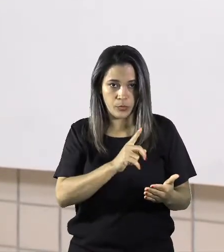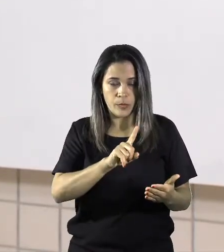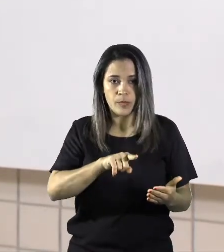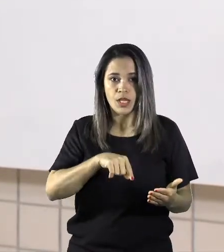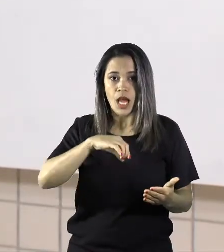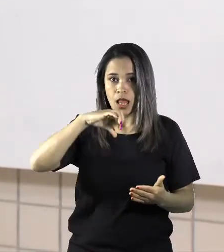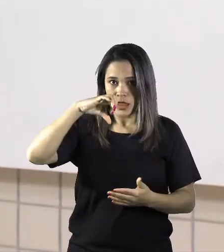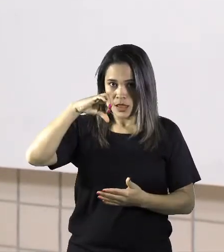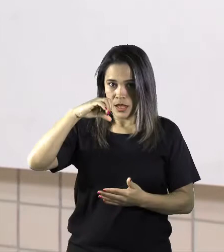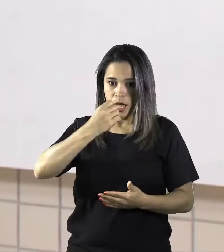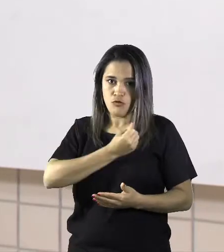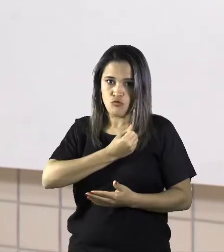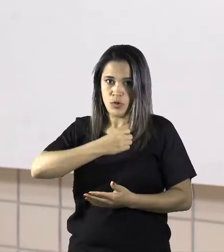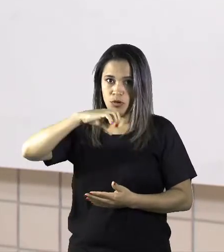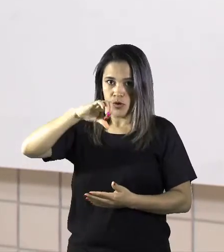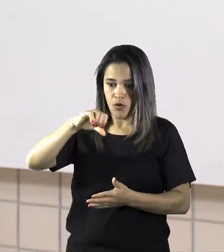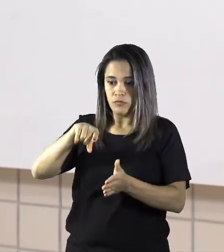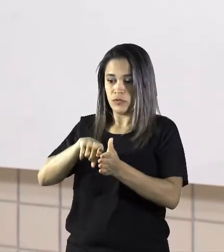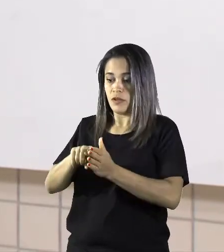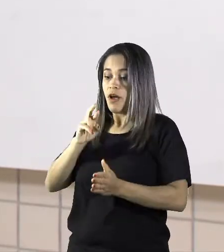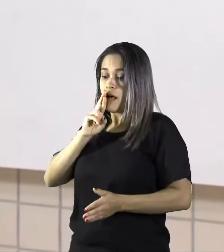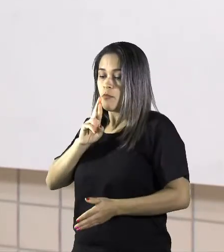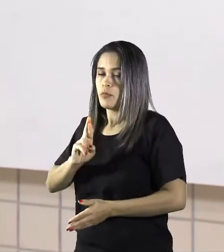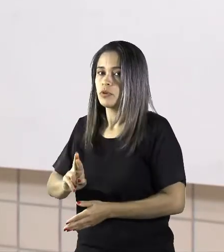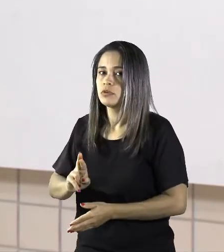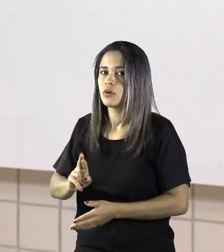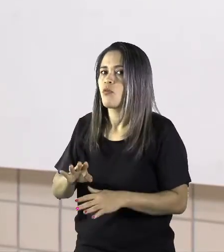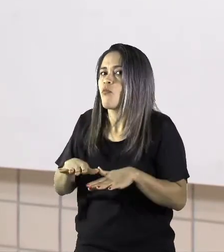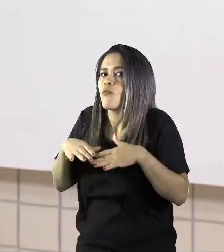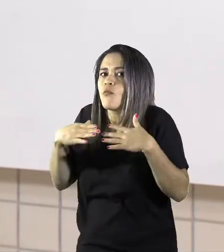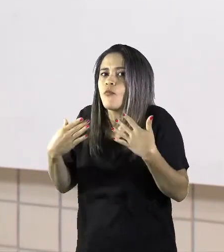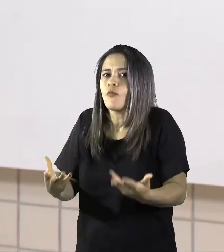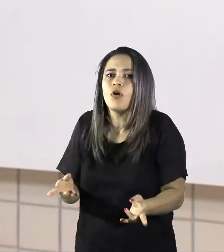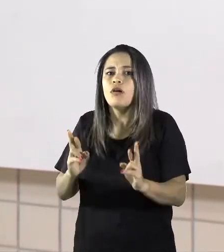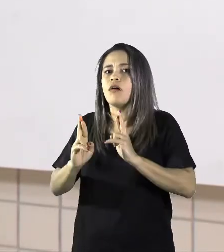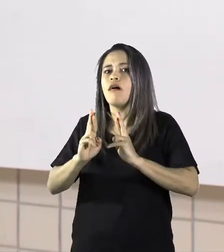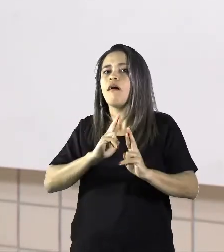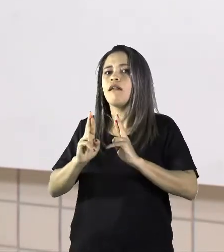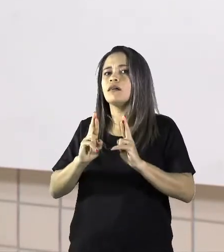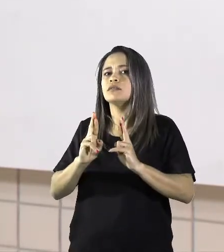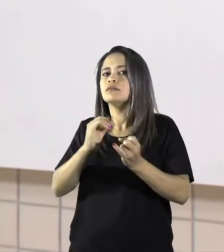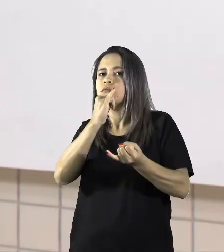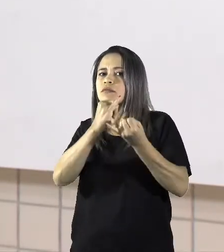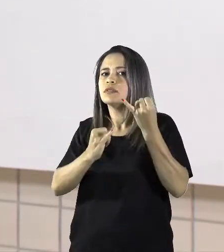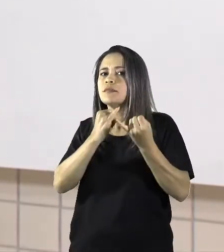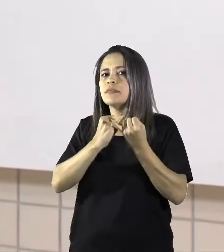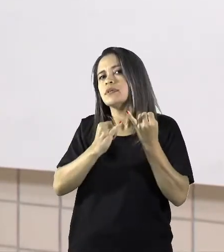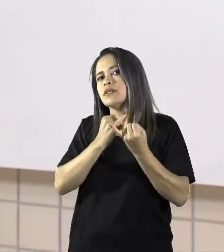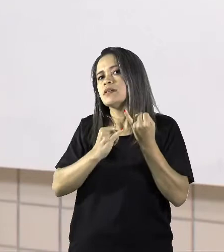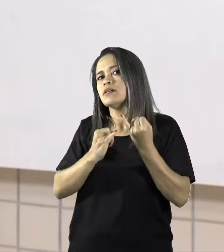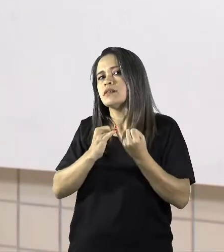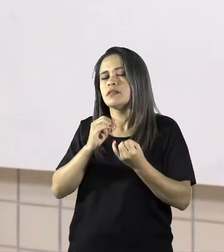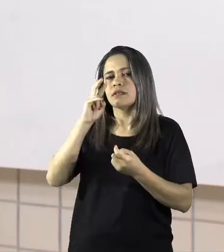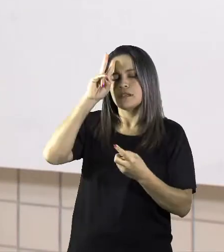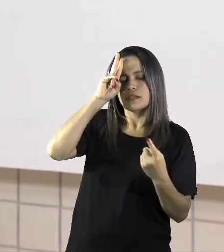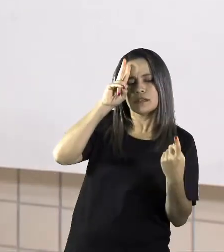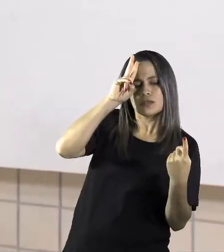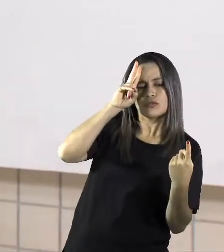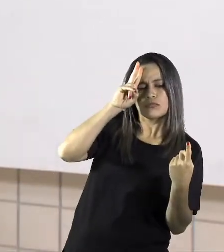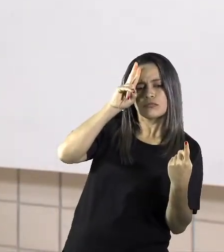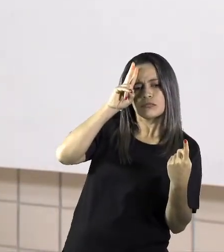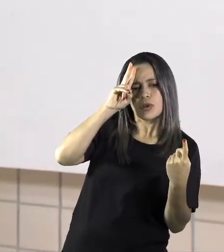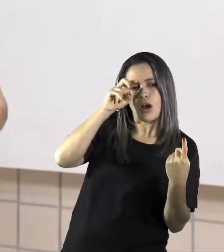vai responder. O que você vai dizer? Você vai dizer a relação. Qual a semelhança da história